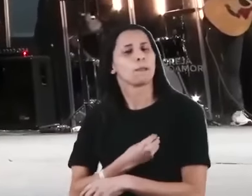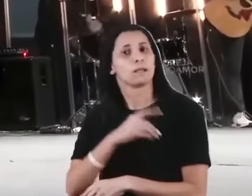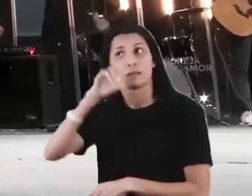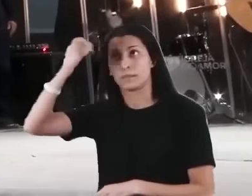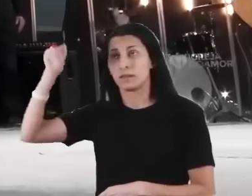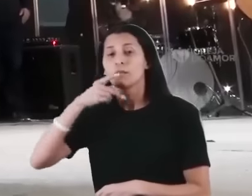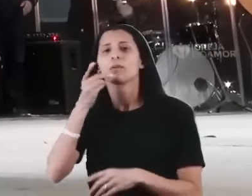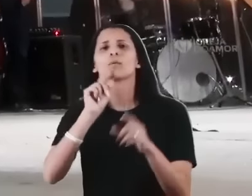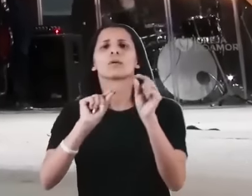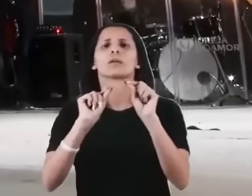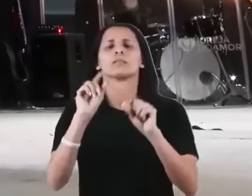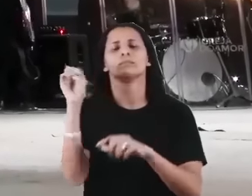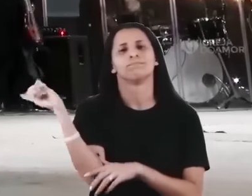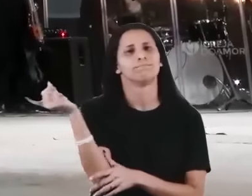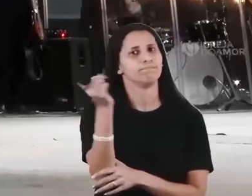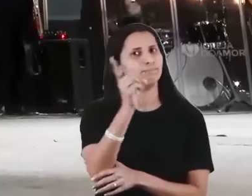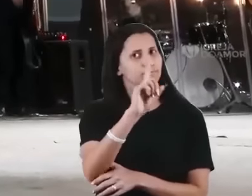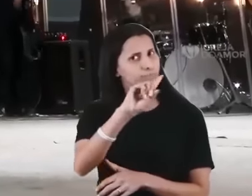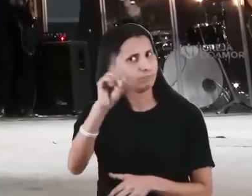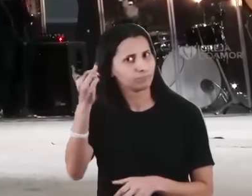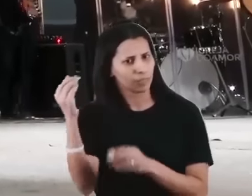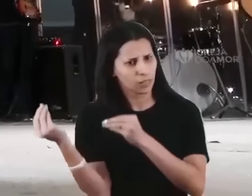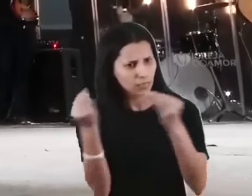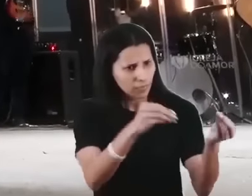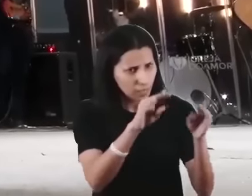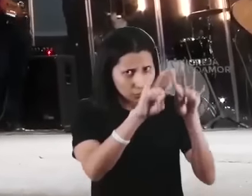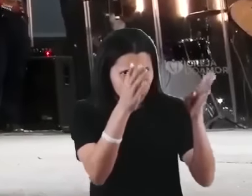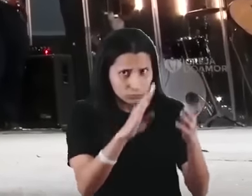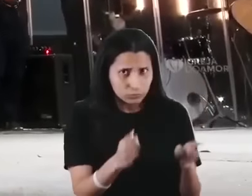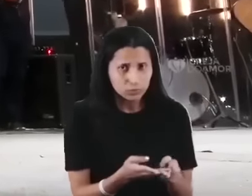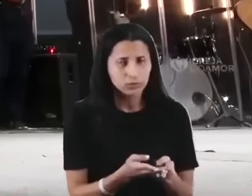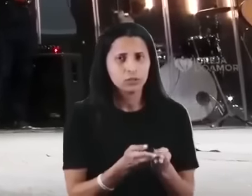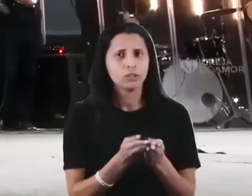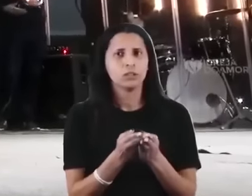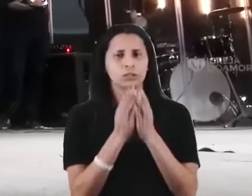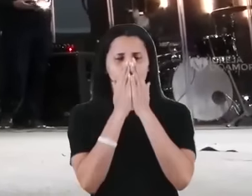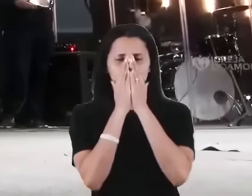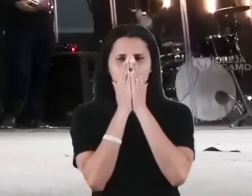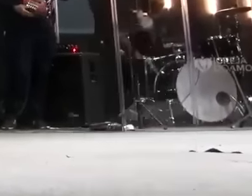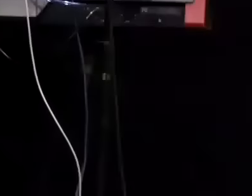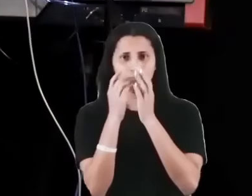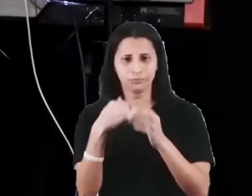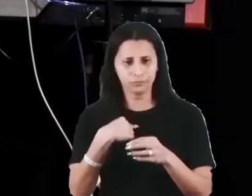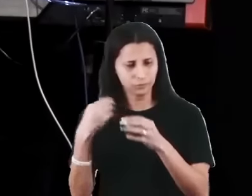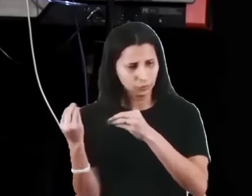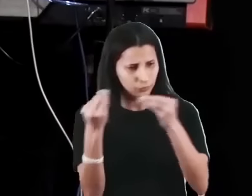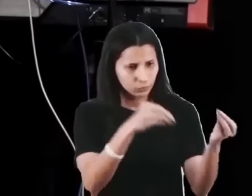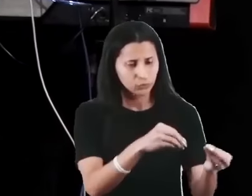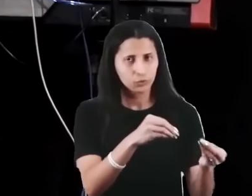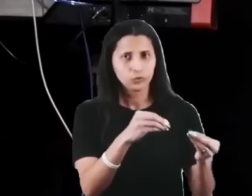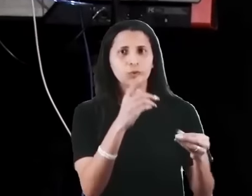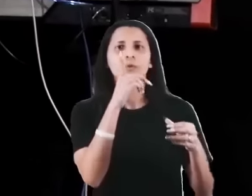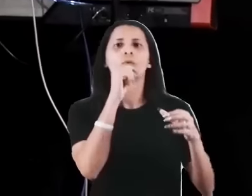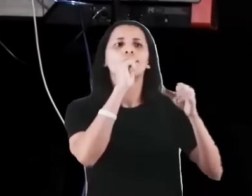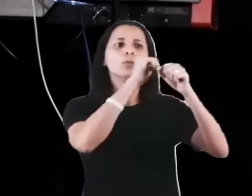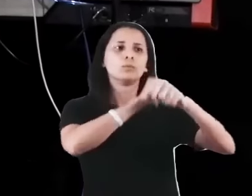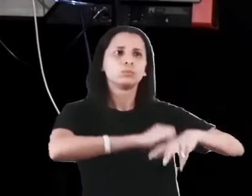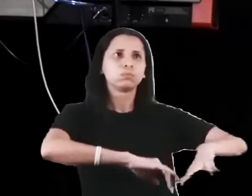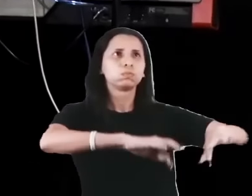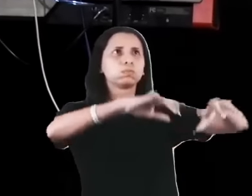não o que deram uma botija e eu te dou o mar Fontes